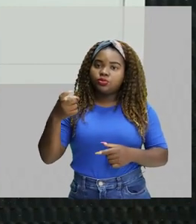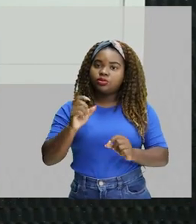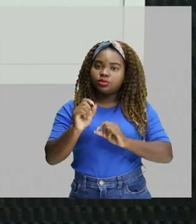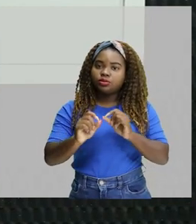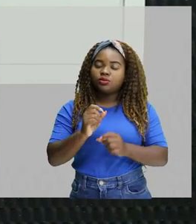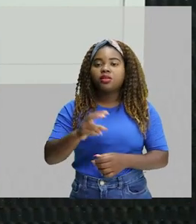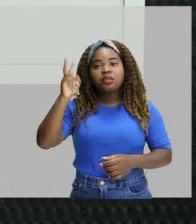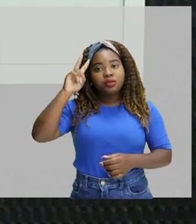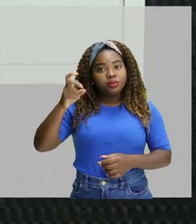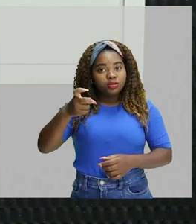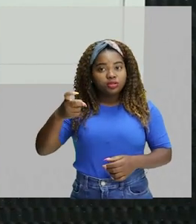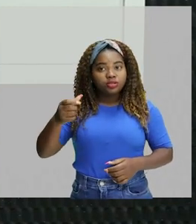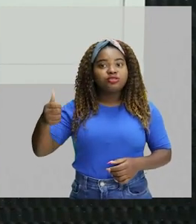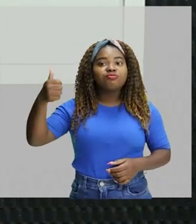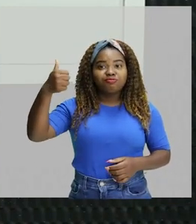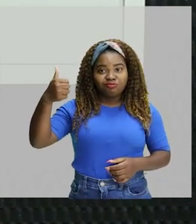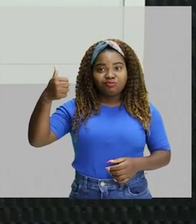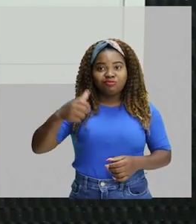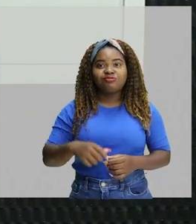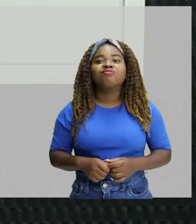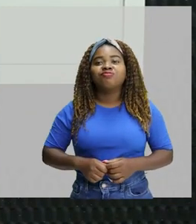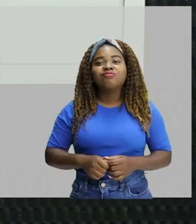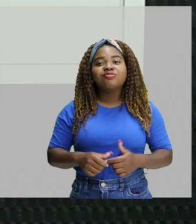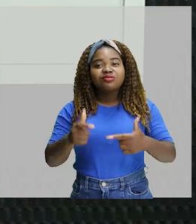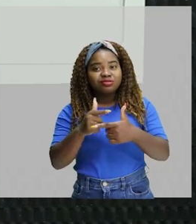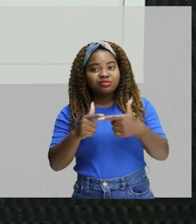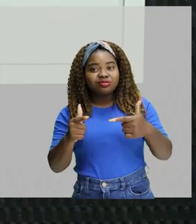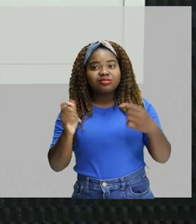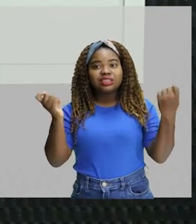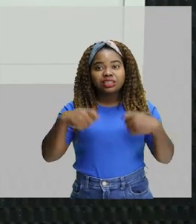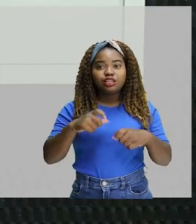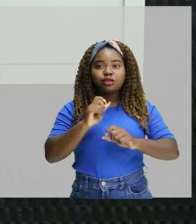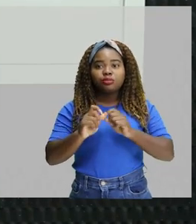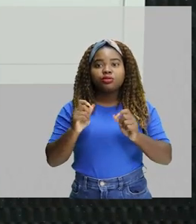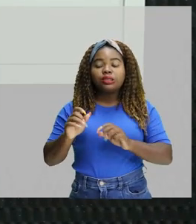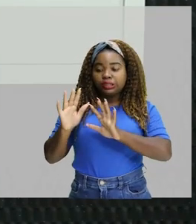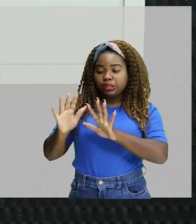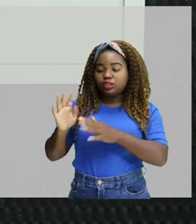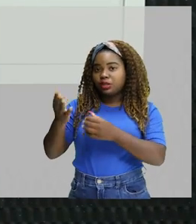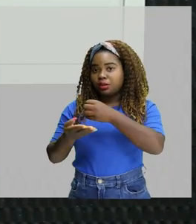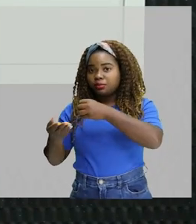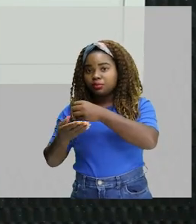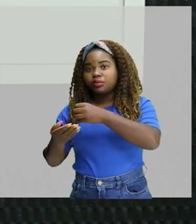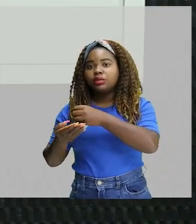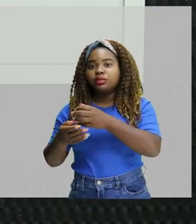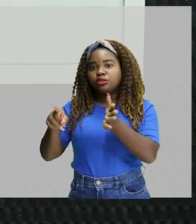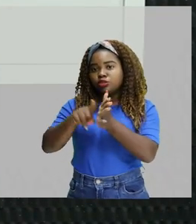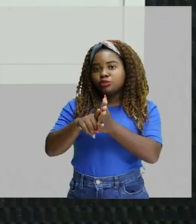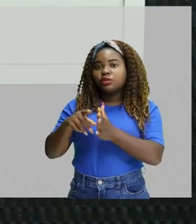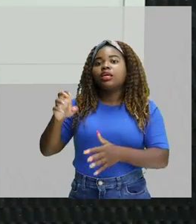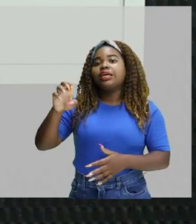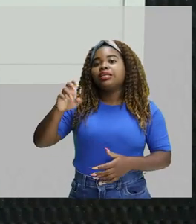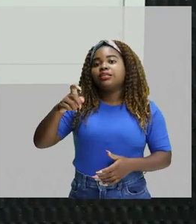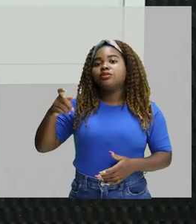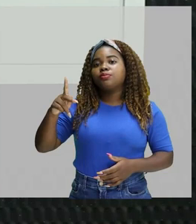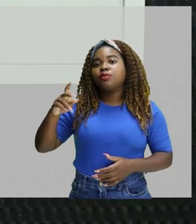que esse x tá elevado a 1 né turma tá e na divisão você conserva a base e subtrai os expoentes então x